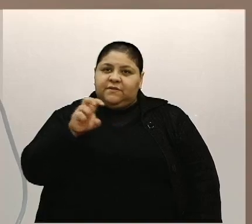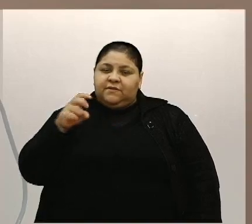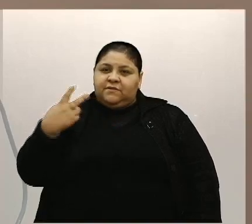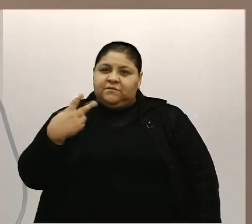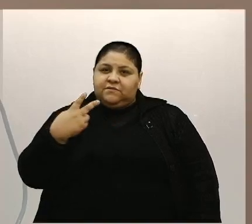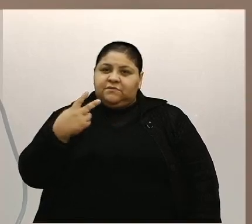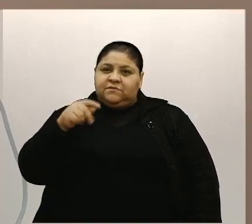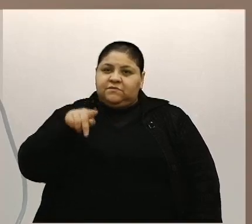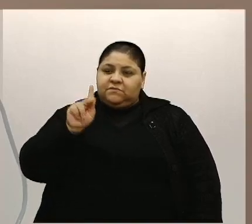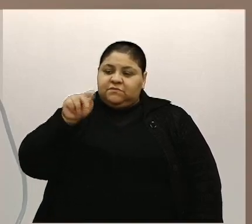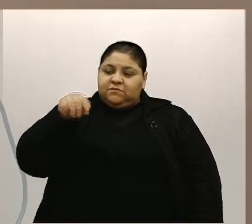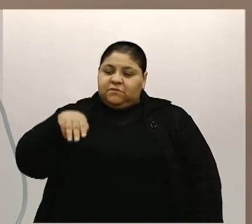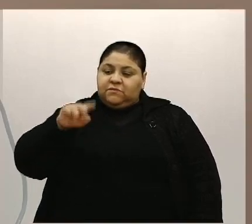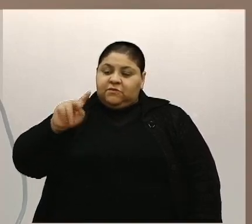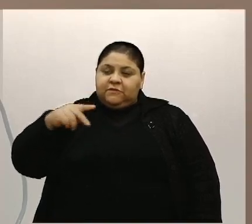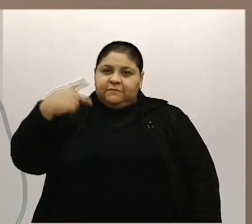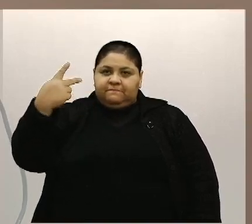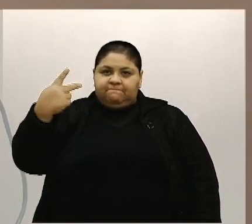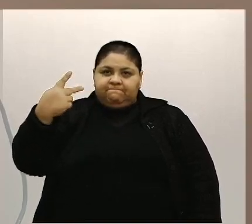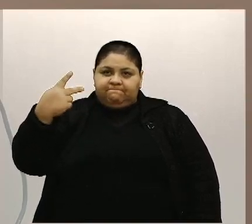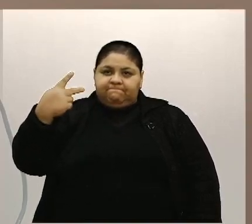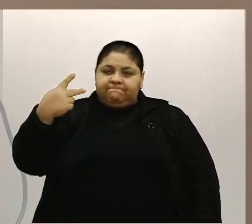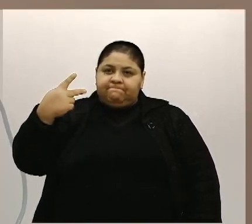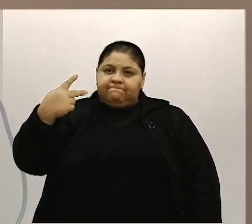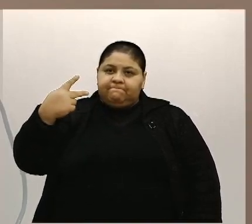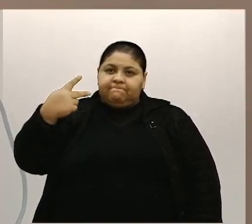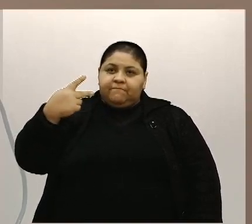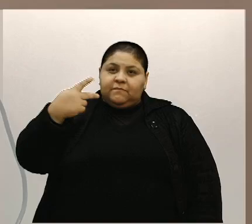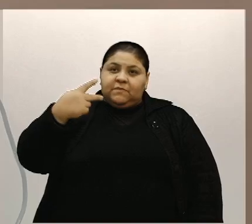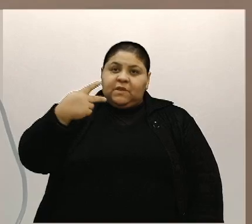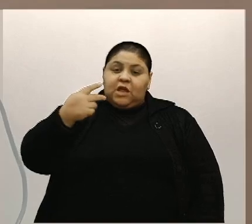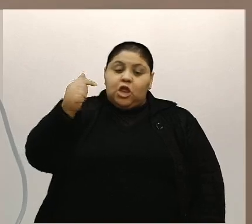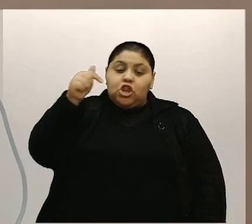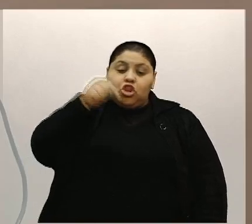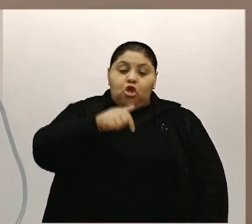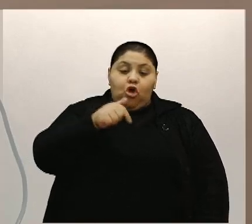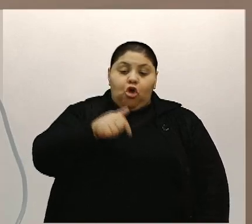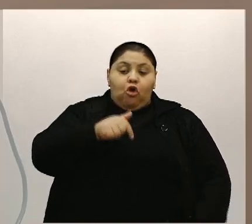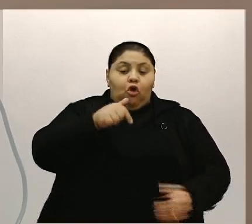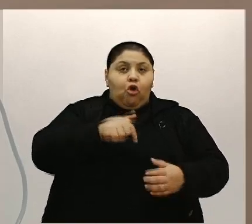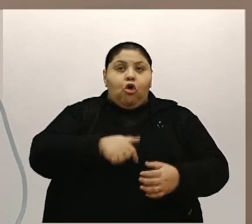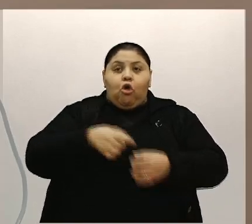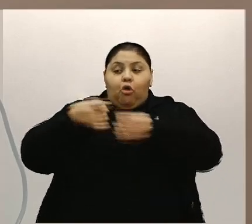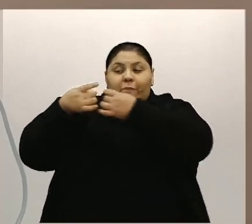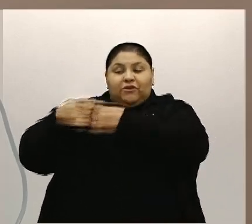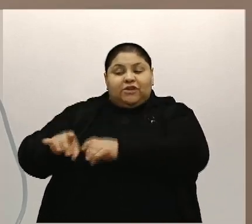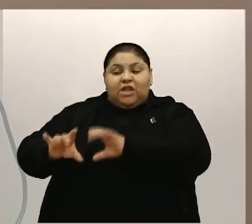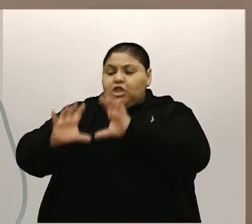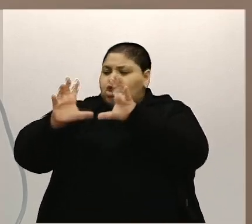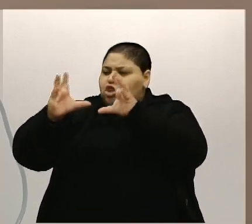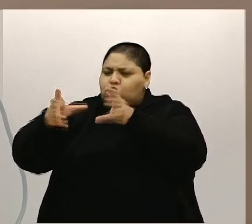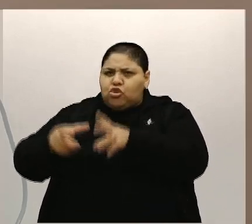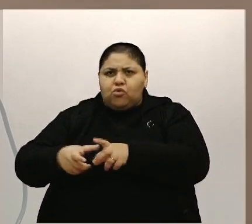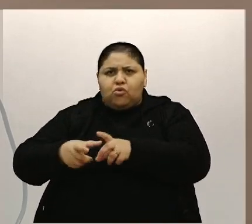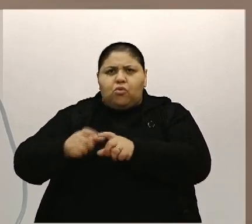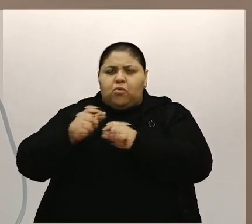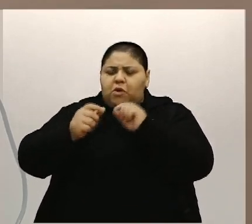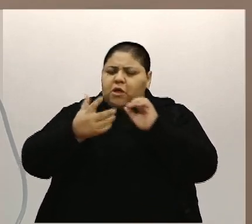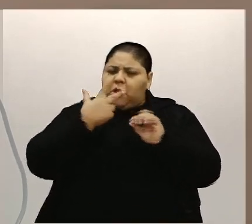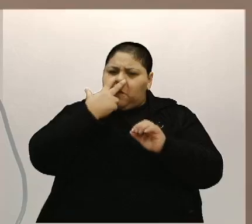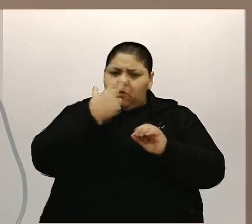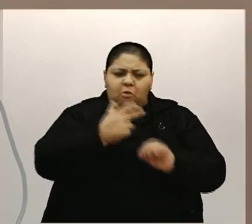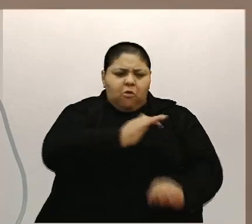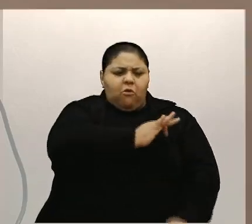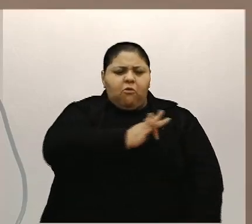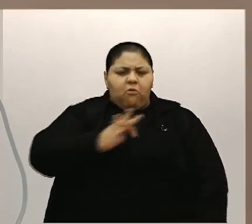1.652 quilômetros quadrados. E nós fomos atingidos em toda a extensão, como foi Farroupilha e